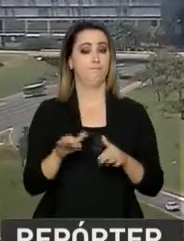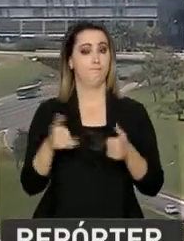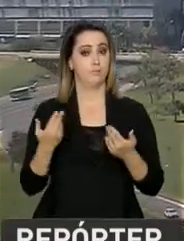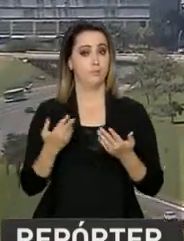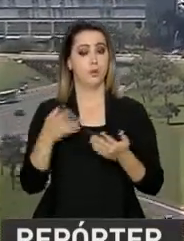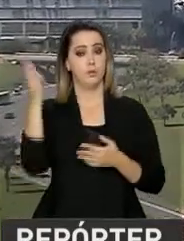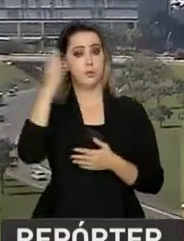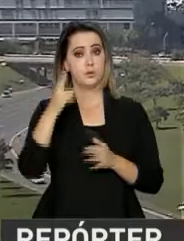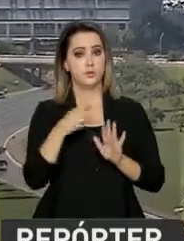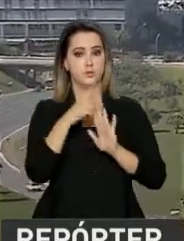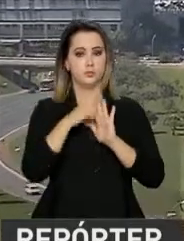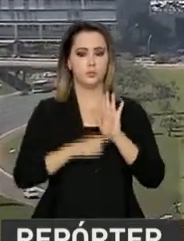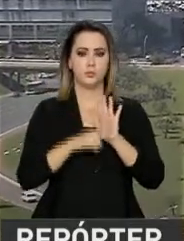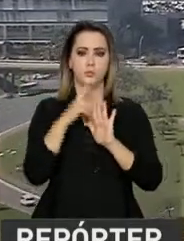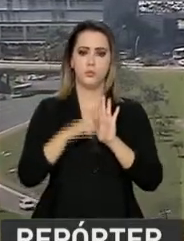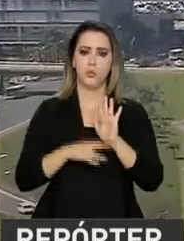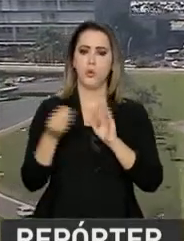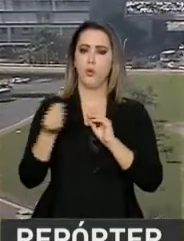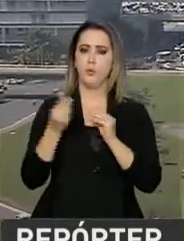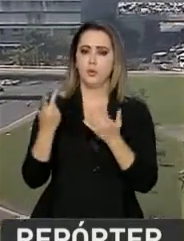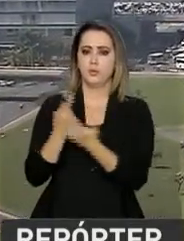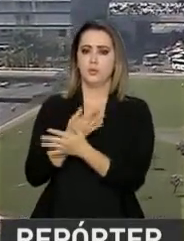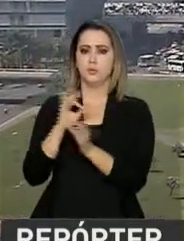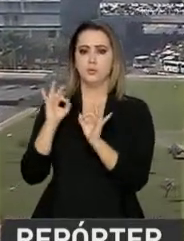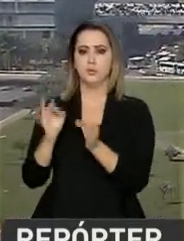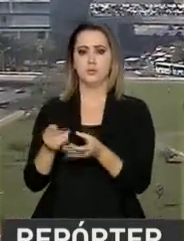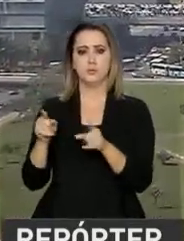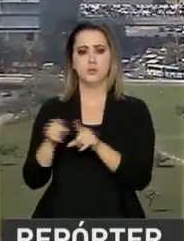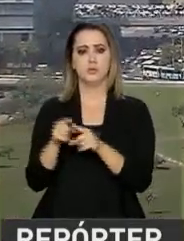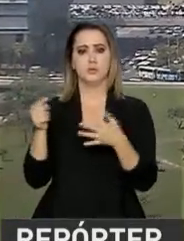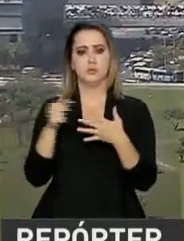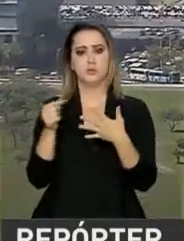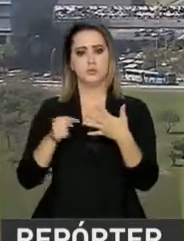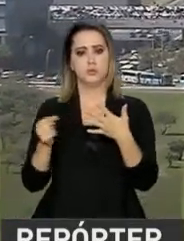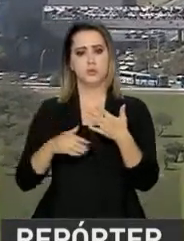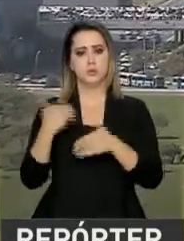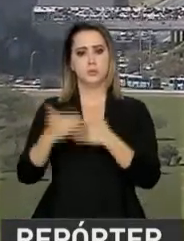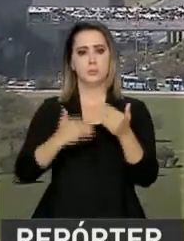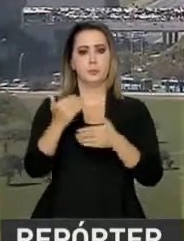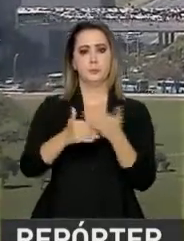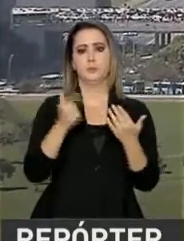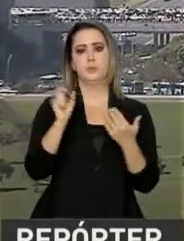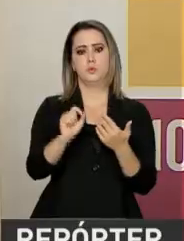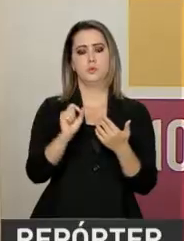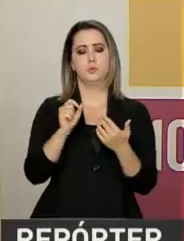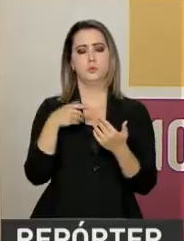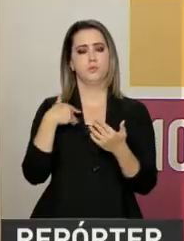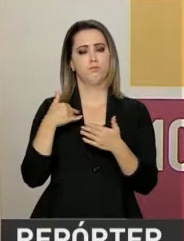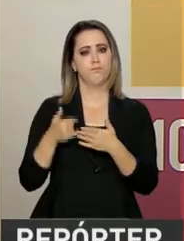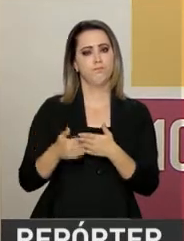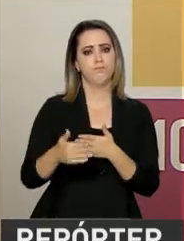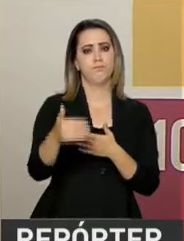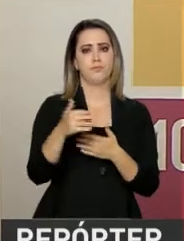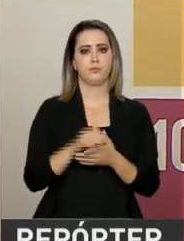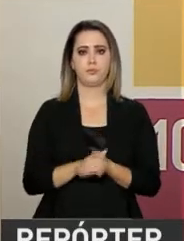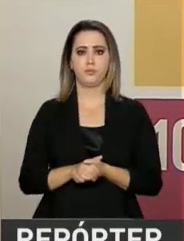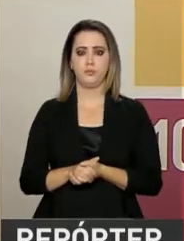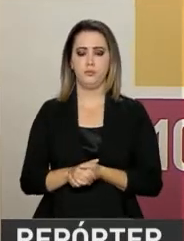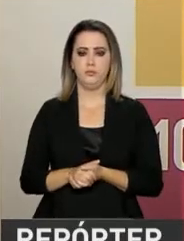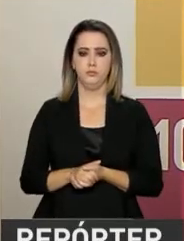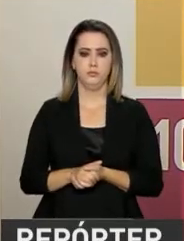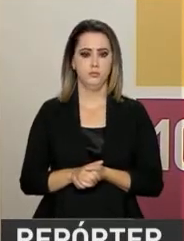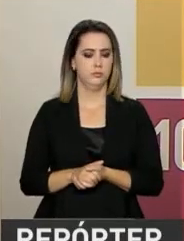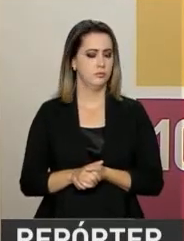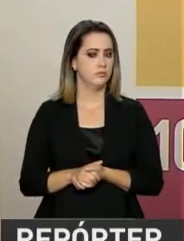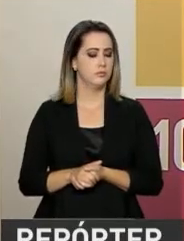sobre como está a adoção na prática dos objetivos de desenvolvimento sustentável verdade da sociedade brasileira do estado